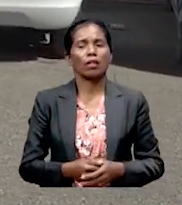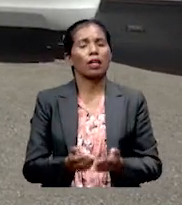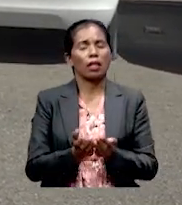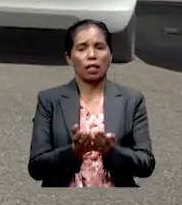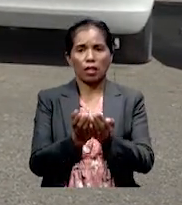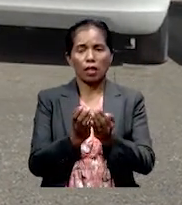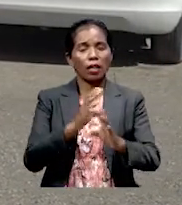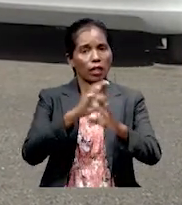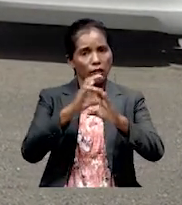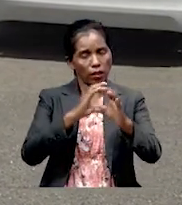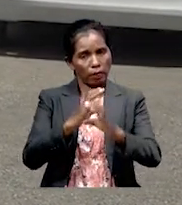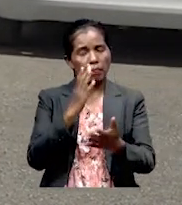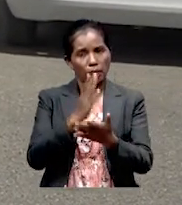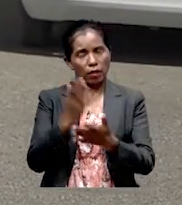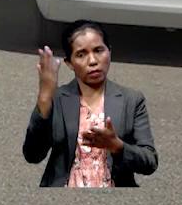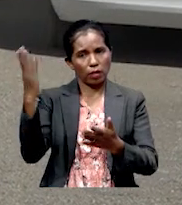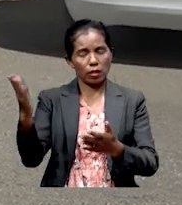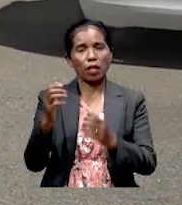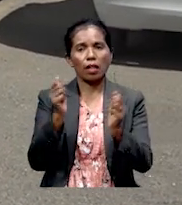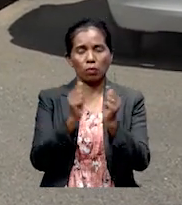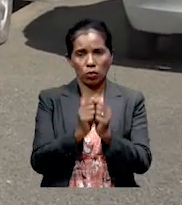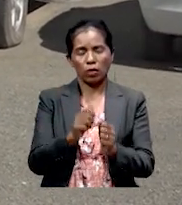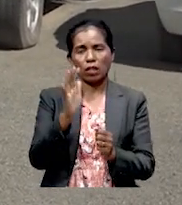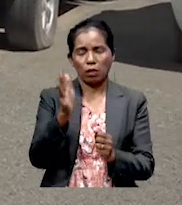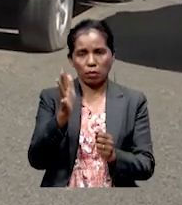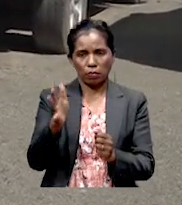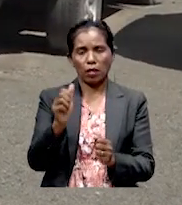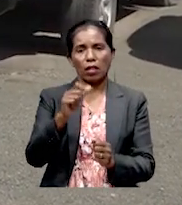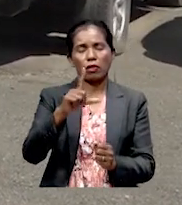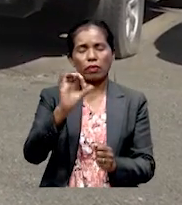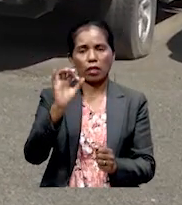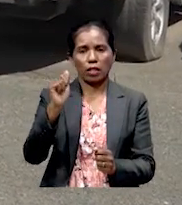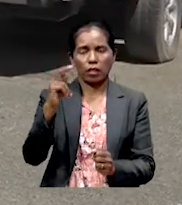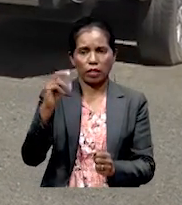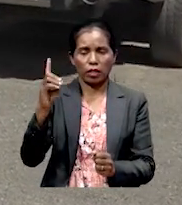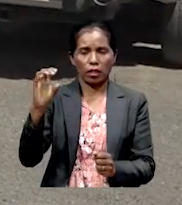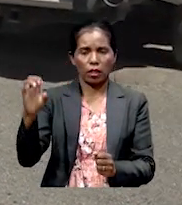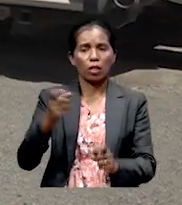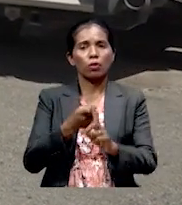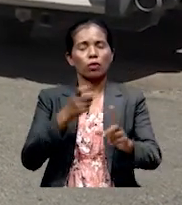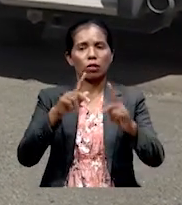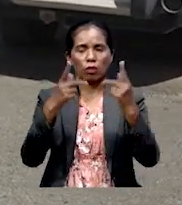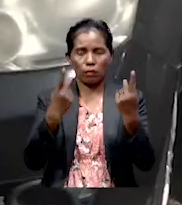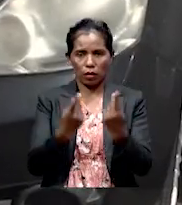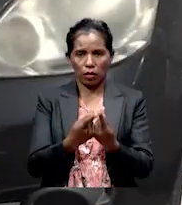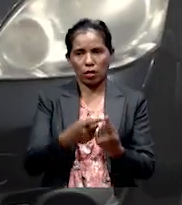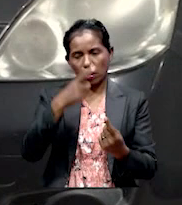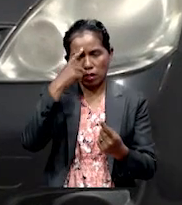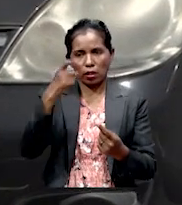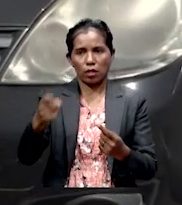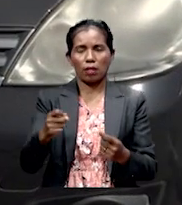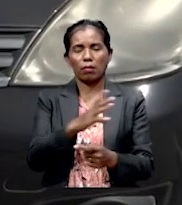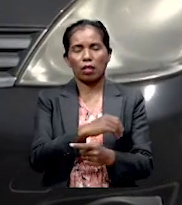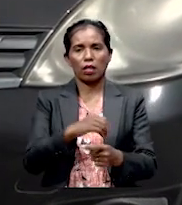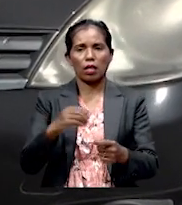eredore saportil ne, kuasa lima nulu resin, alfandiga prende husi kompanya importador Sira, ora jaun anu fatura